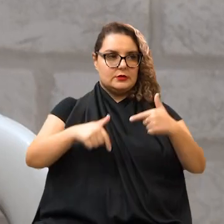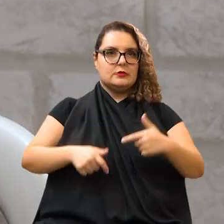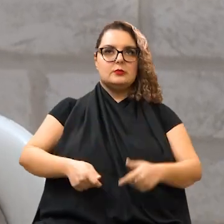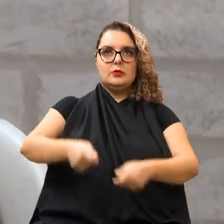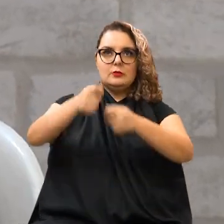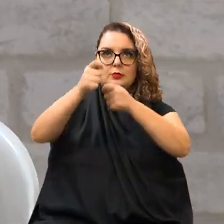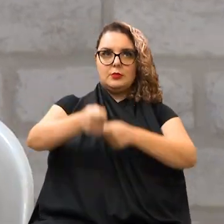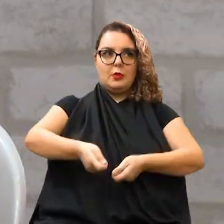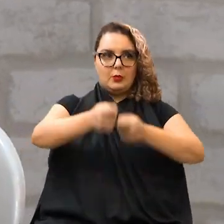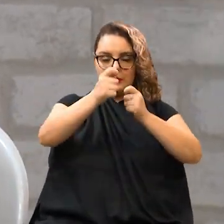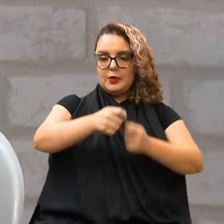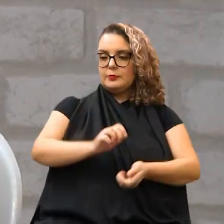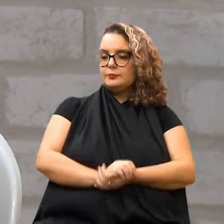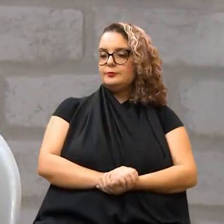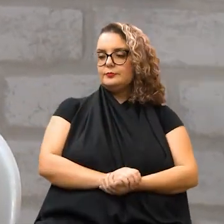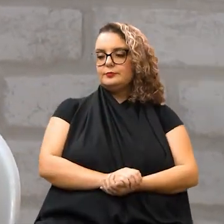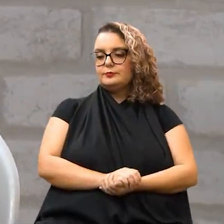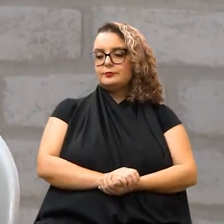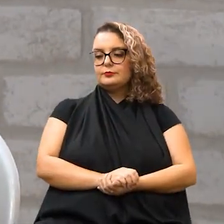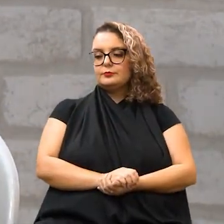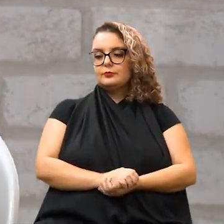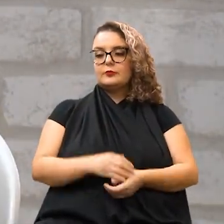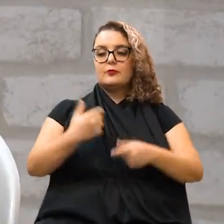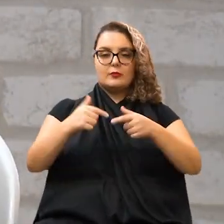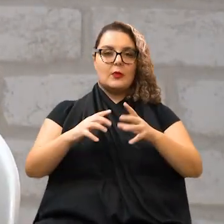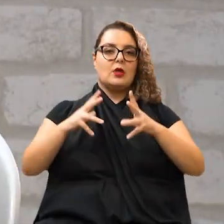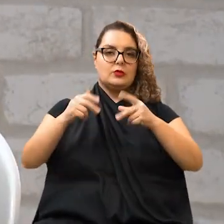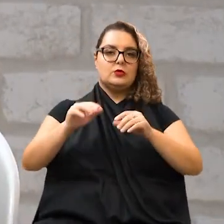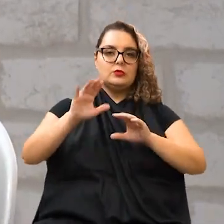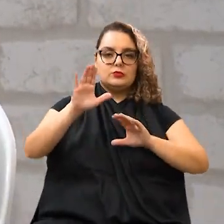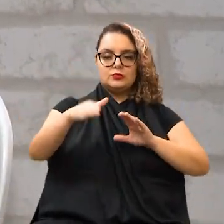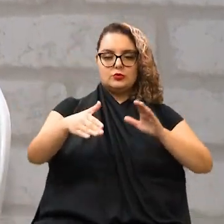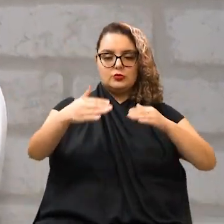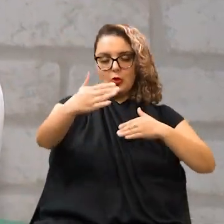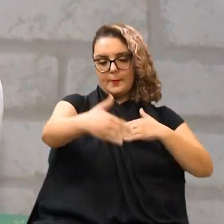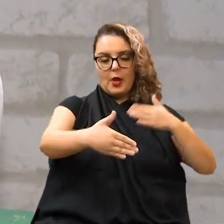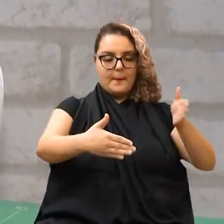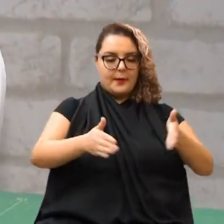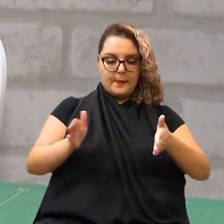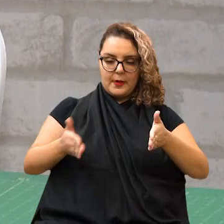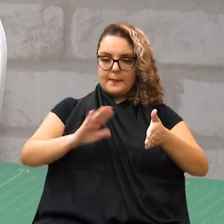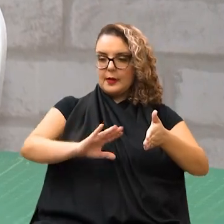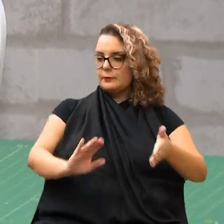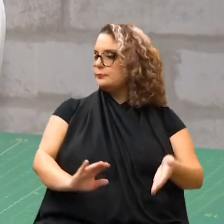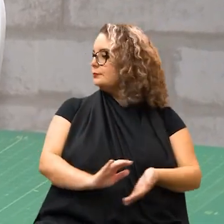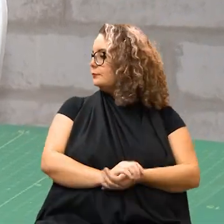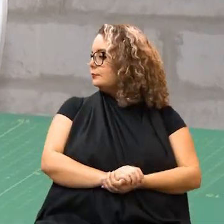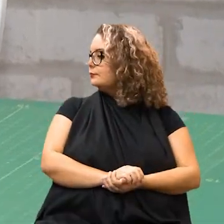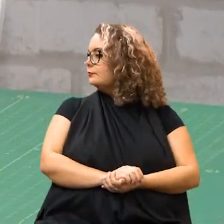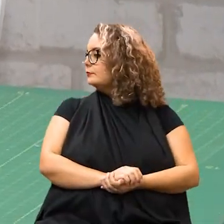esse trabalho marmorizado também, parede, móvel, onde você quiser. E aí esse trabalho a gente vai repetir de todos os outros lados, tá?